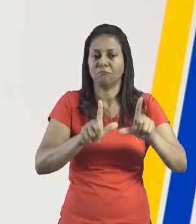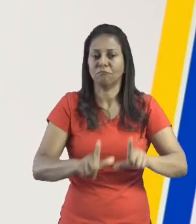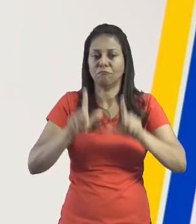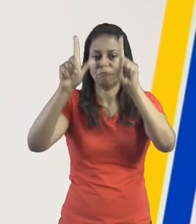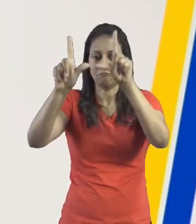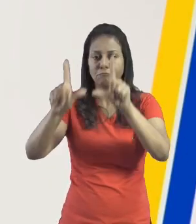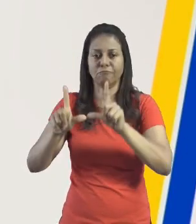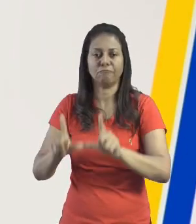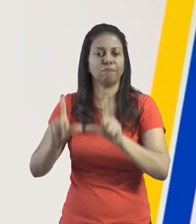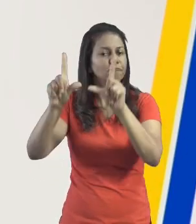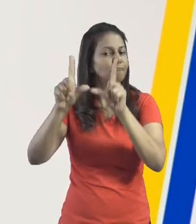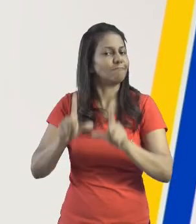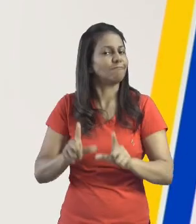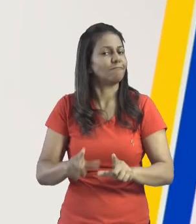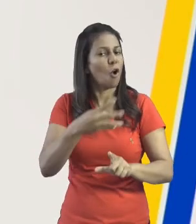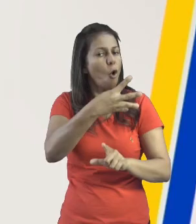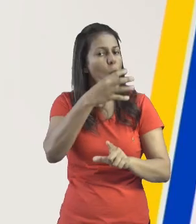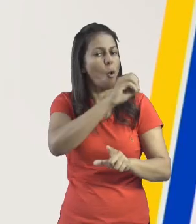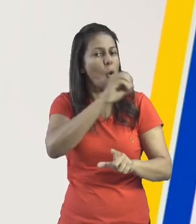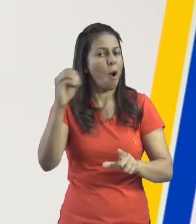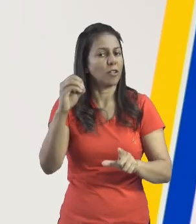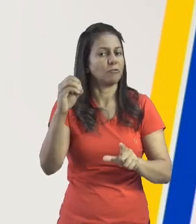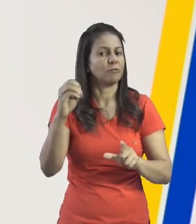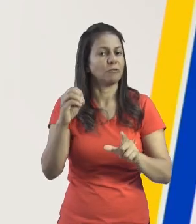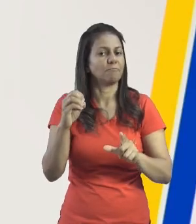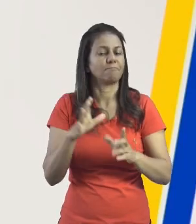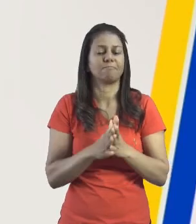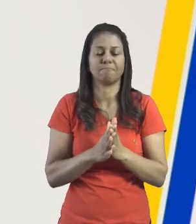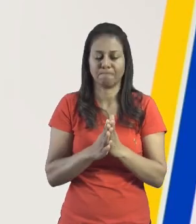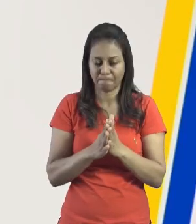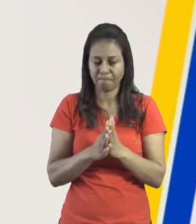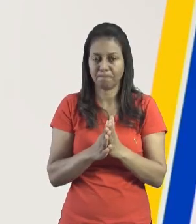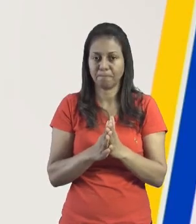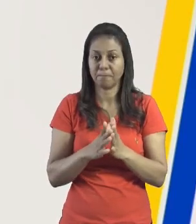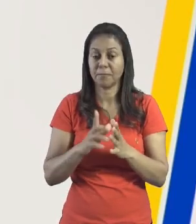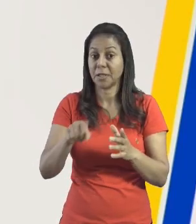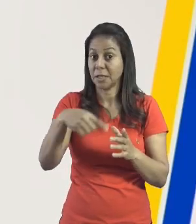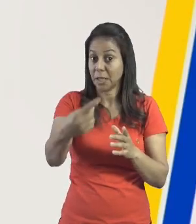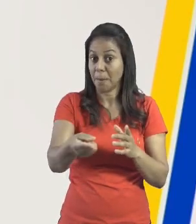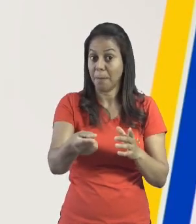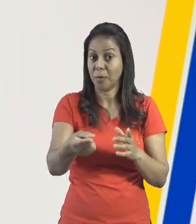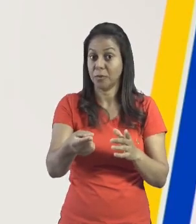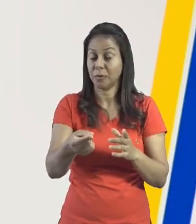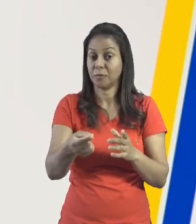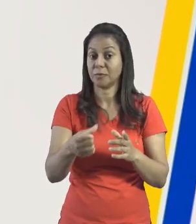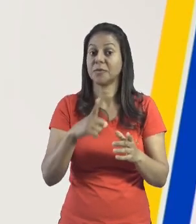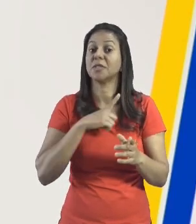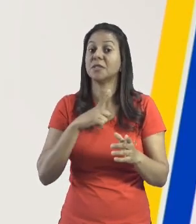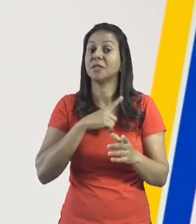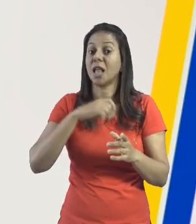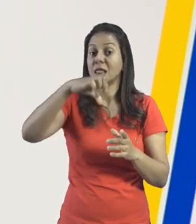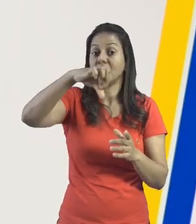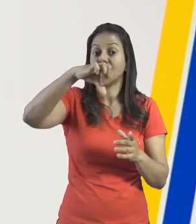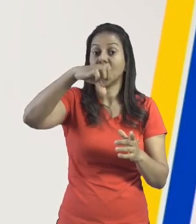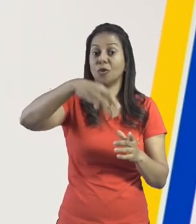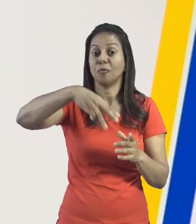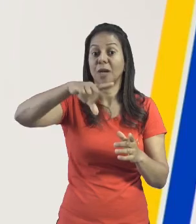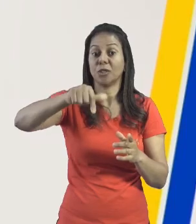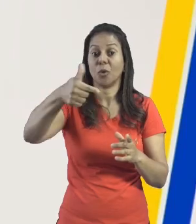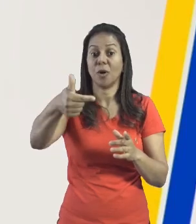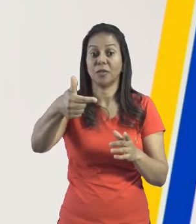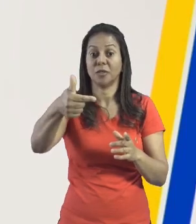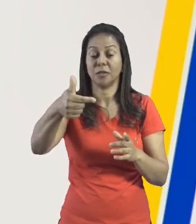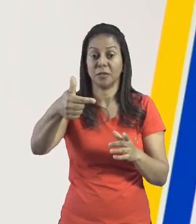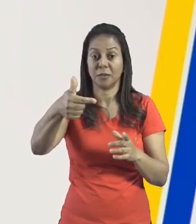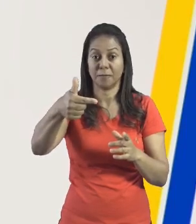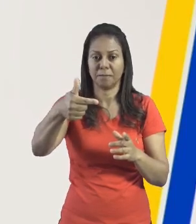400 azulejos que eu tenho para revestir essa parede. Em seguida, eu tenho 9 metros quadrados. Só